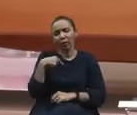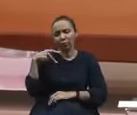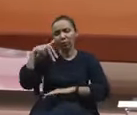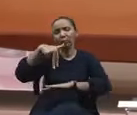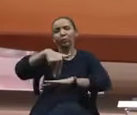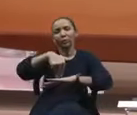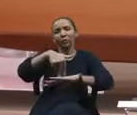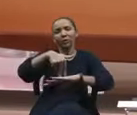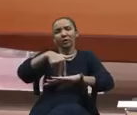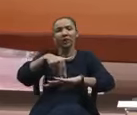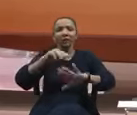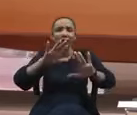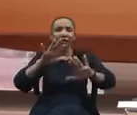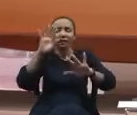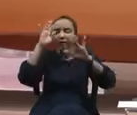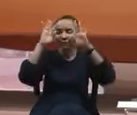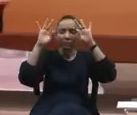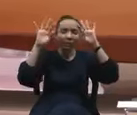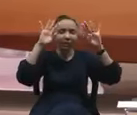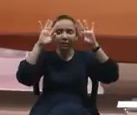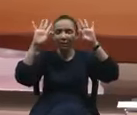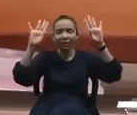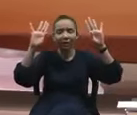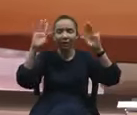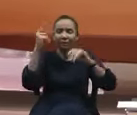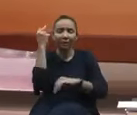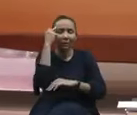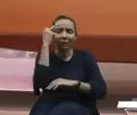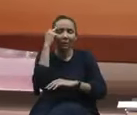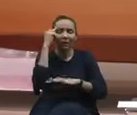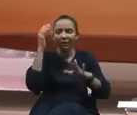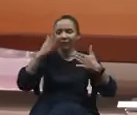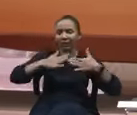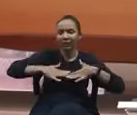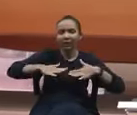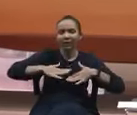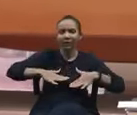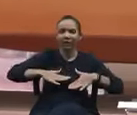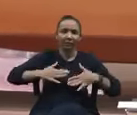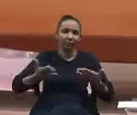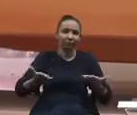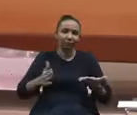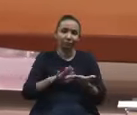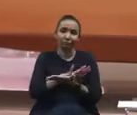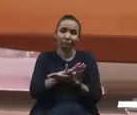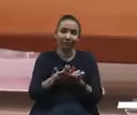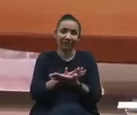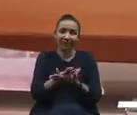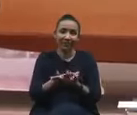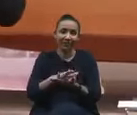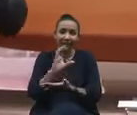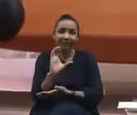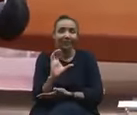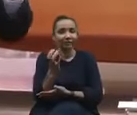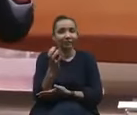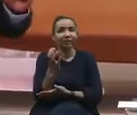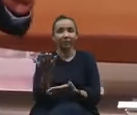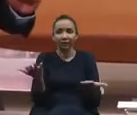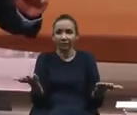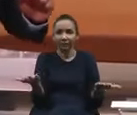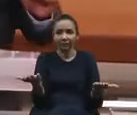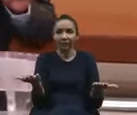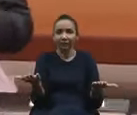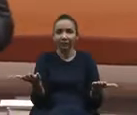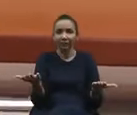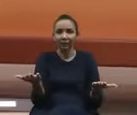não vai funcionar porque tu não é espiritual e aí que nós nos perdemos tem pastor que vocês já observaram que quando eu faço